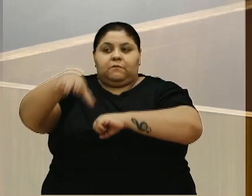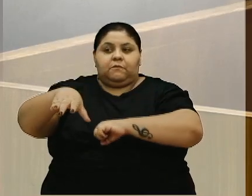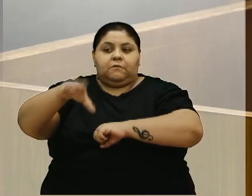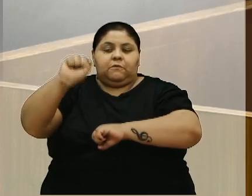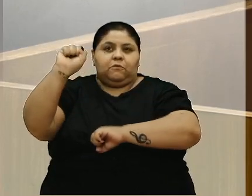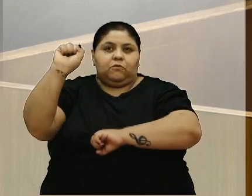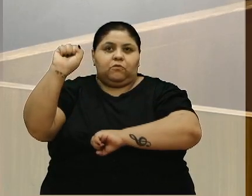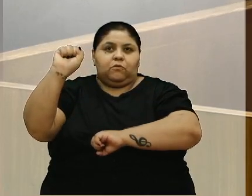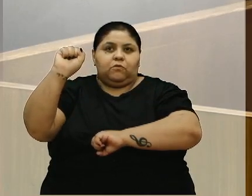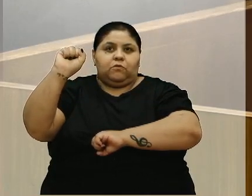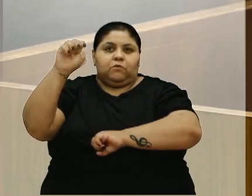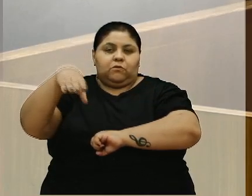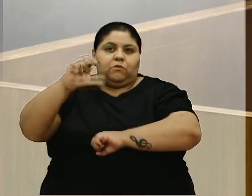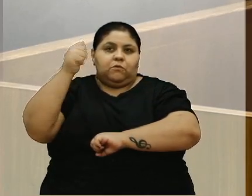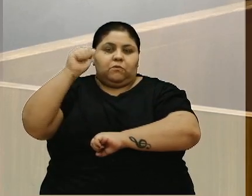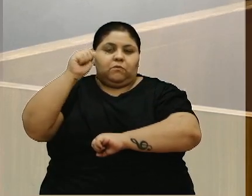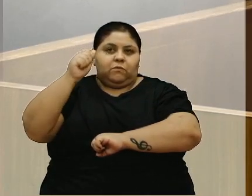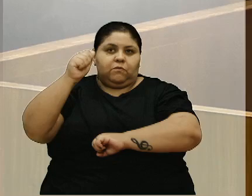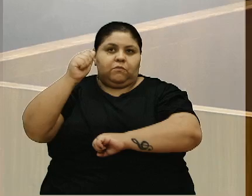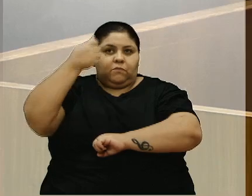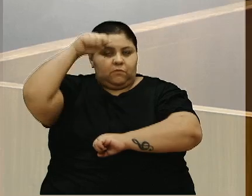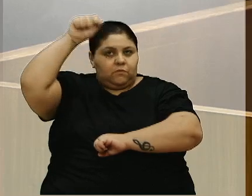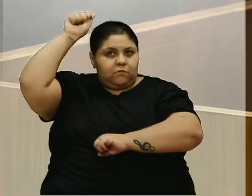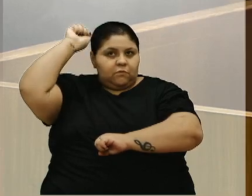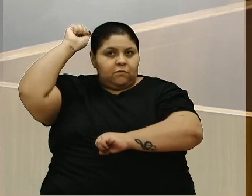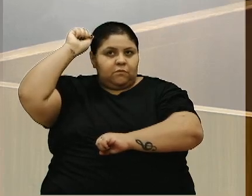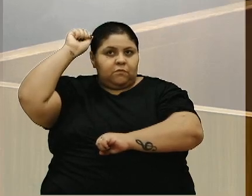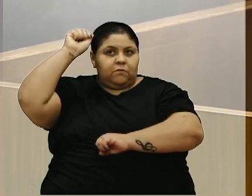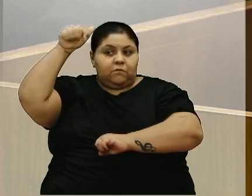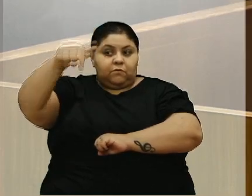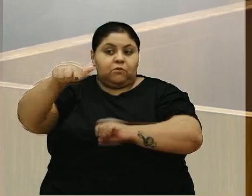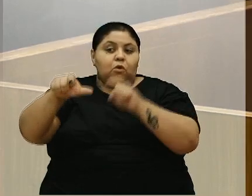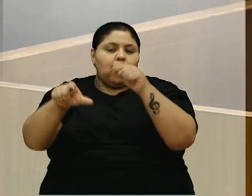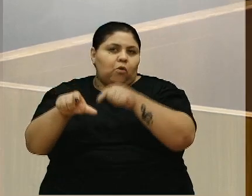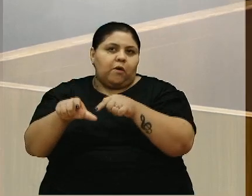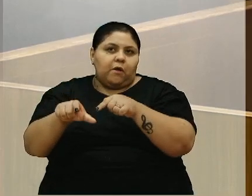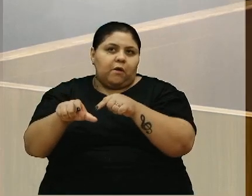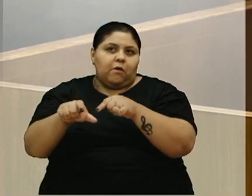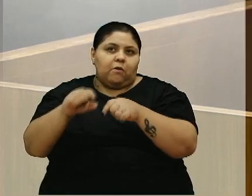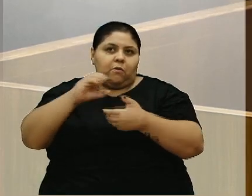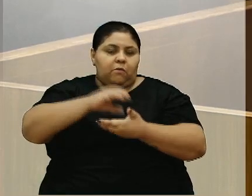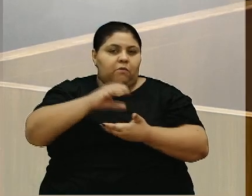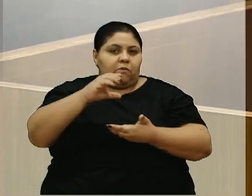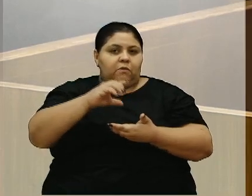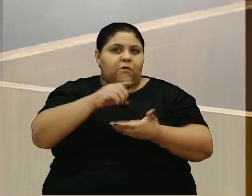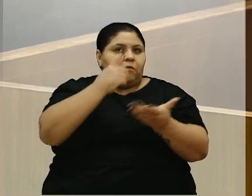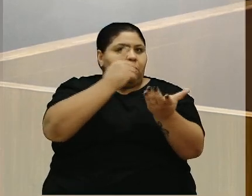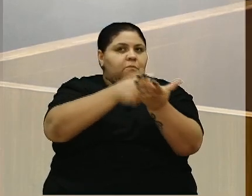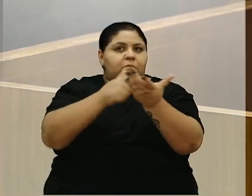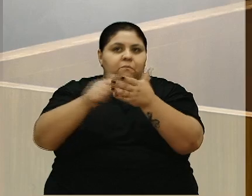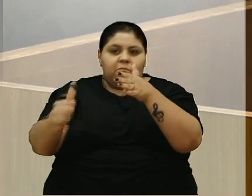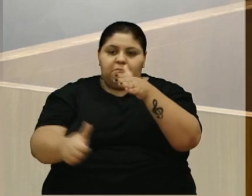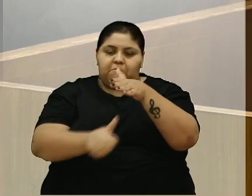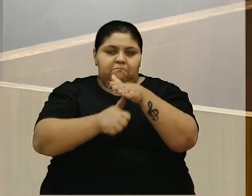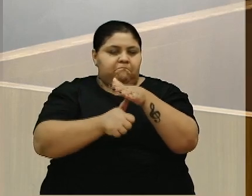Universidade de Caxias do Sul, em Forqueta, para sediar a extensão da URGS da Serra, não tem a concordância do reitor Isidoro Zorzi. Ele diz